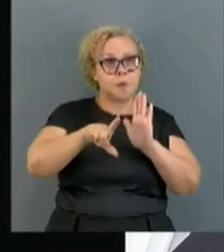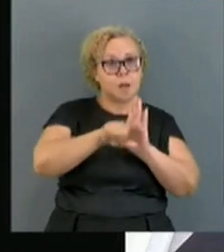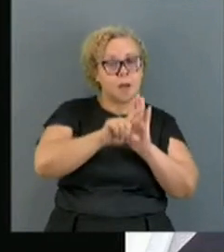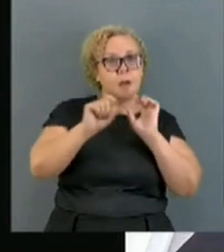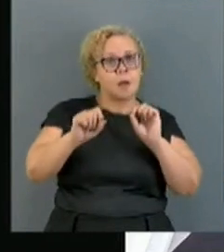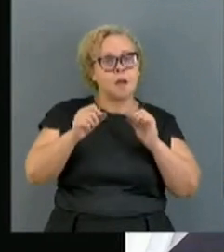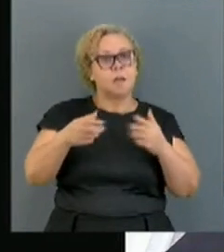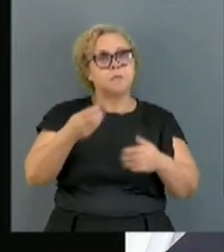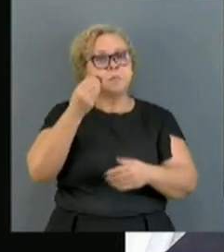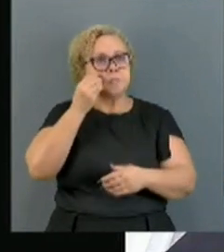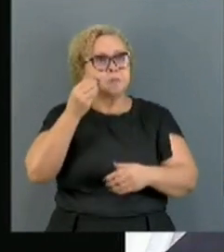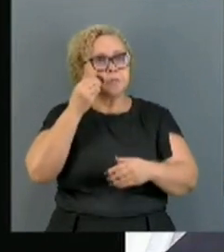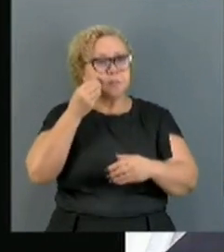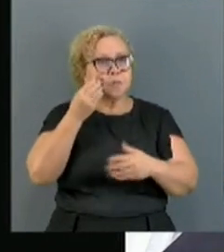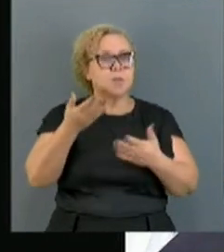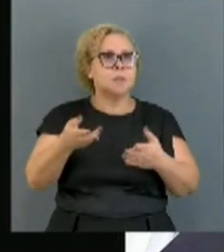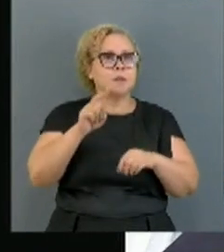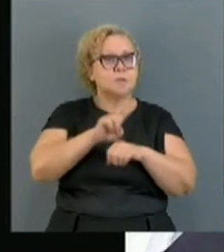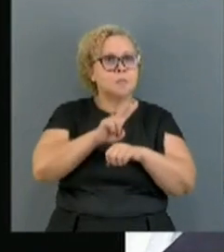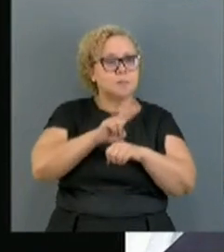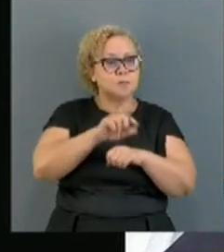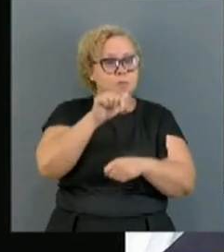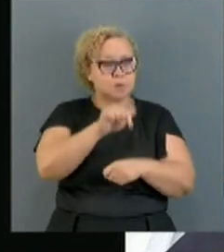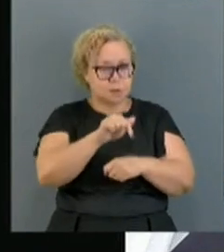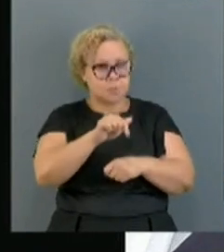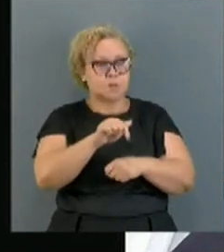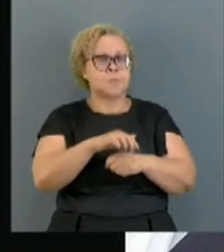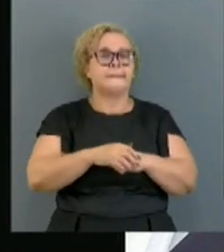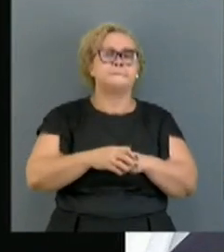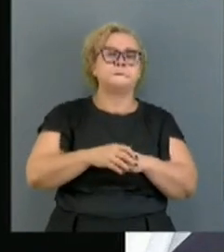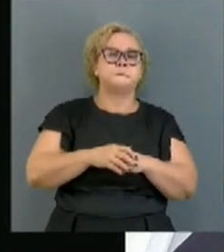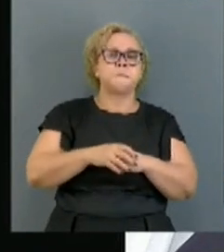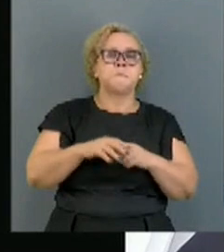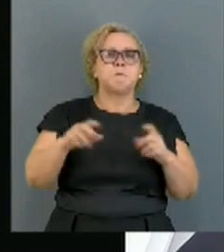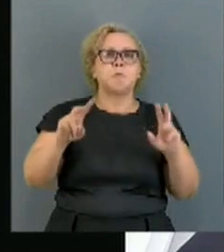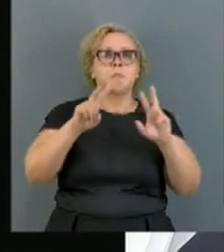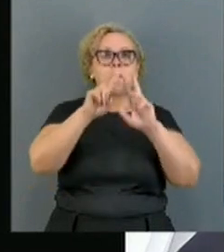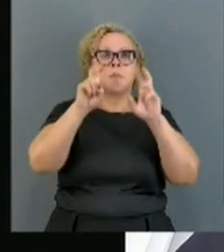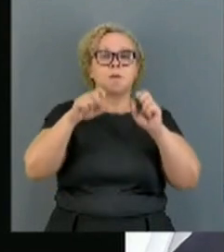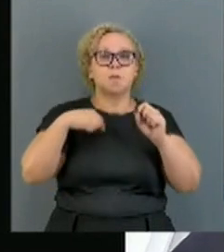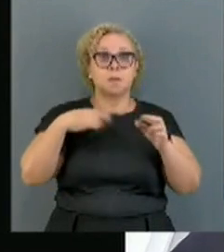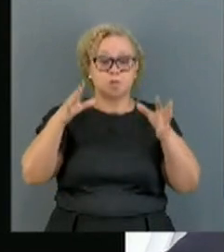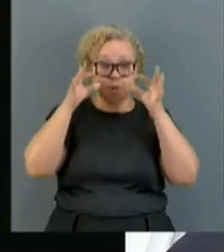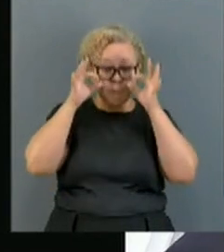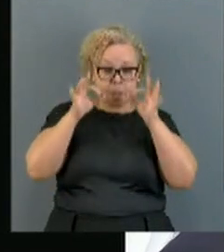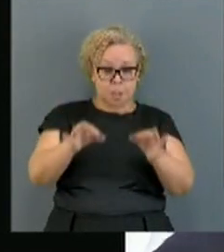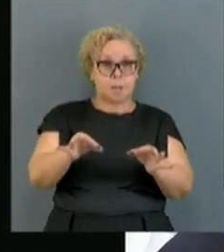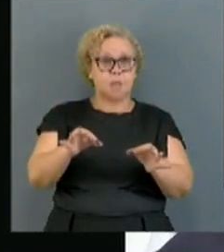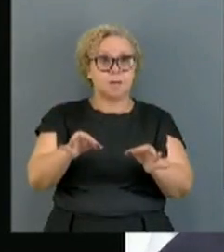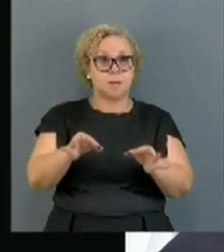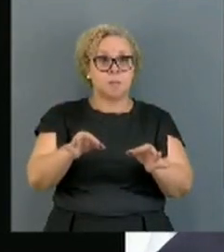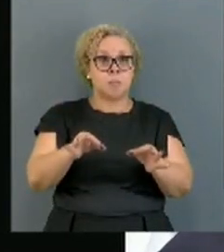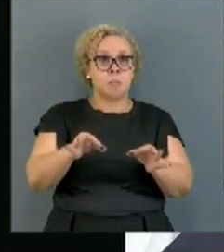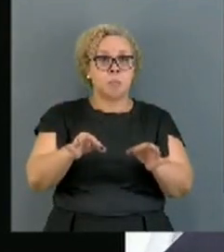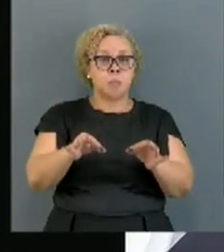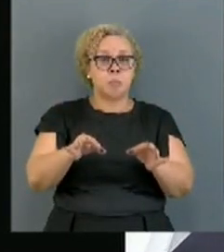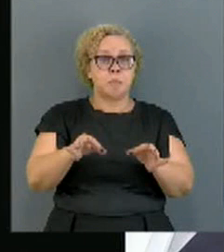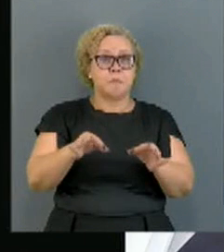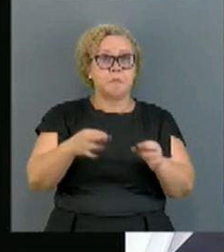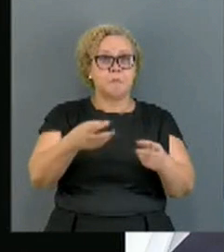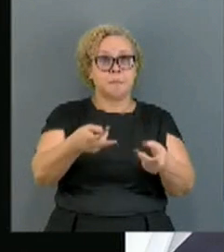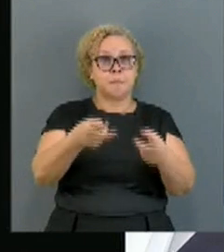qualquer maneira, é um ponto que eu chamaria de atenção, considerando a velocidade